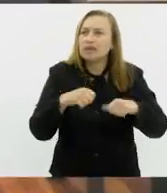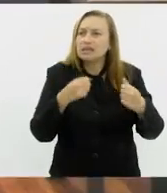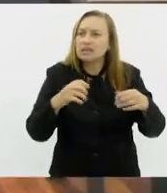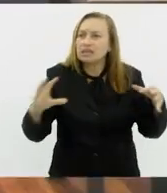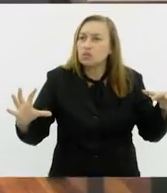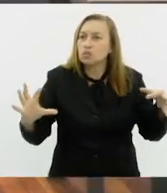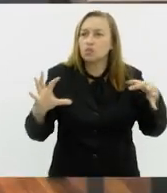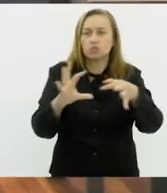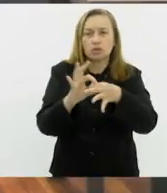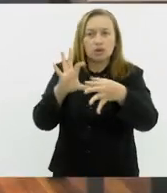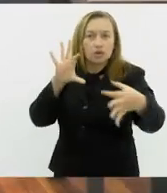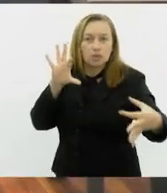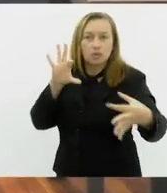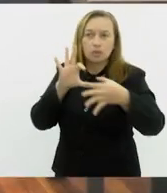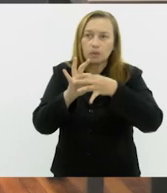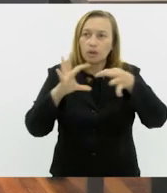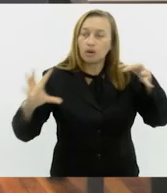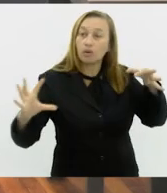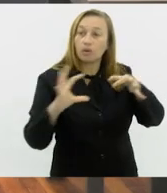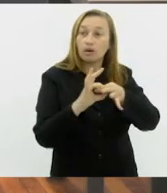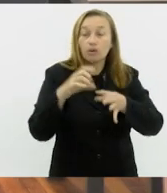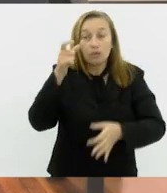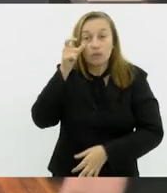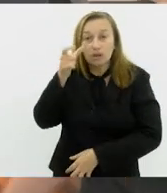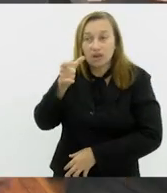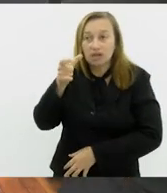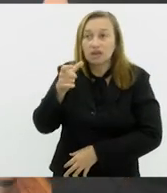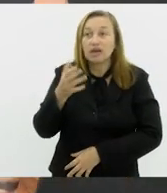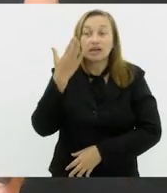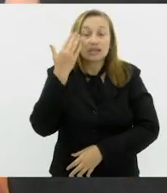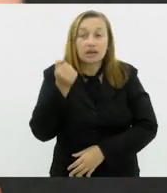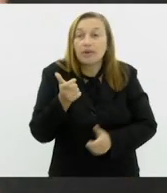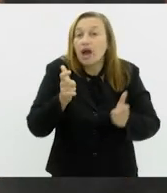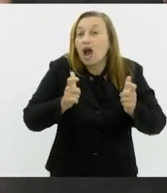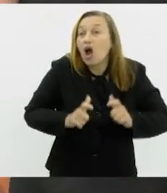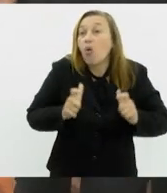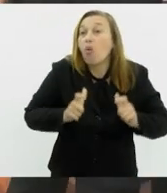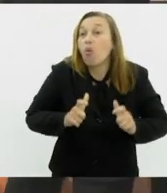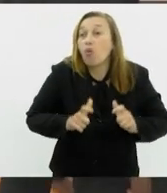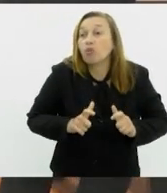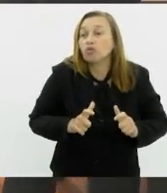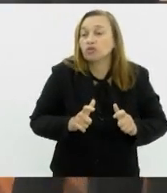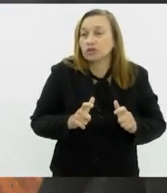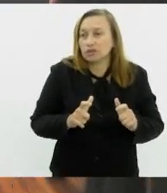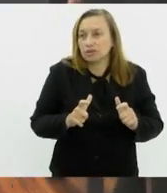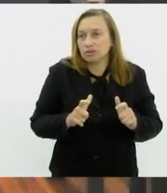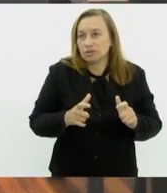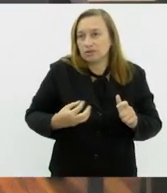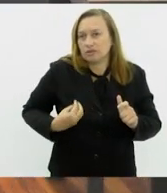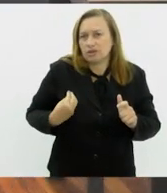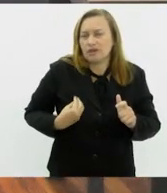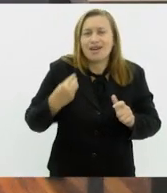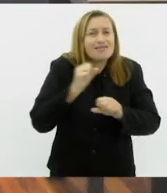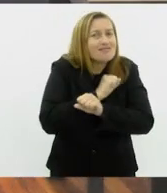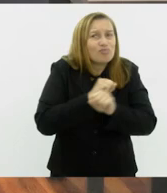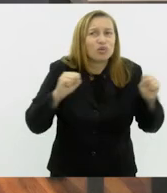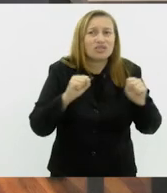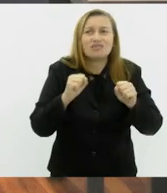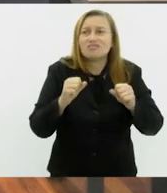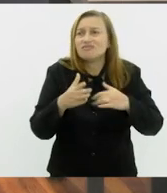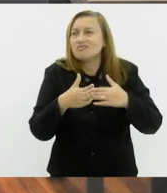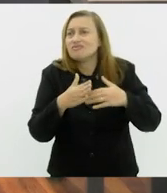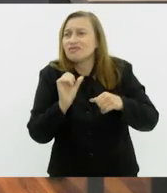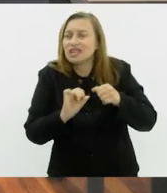os interesses. Agora, sem que a gente saiba aonde elas estão, é impossível a gente fazer